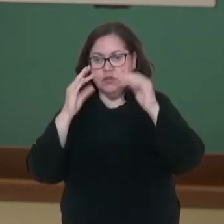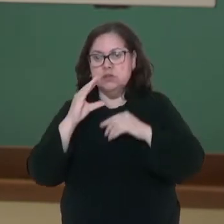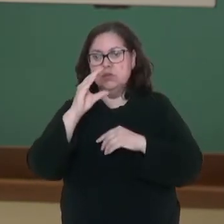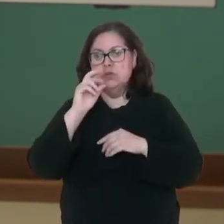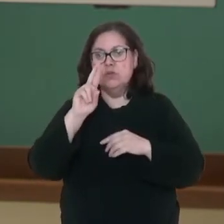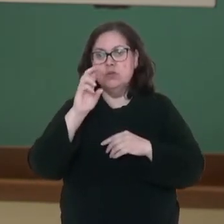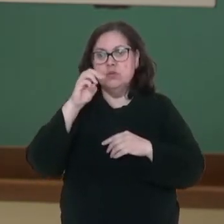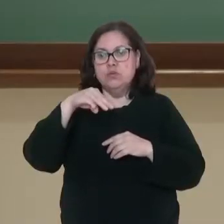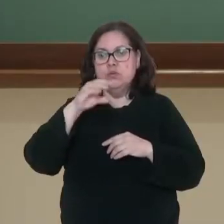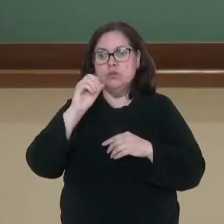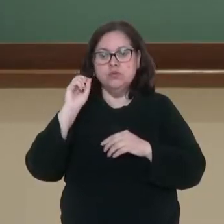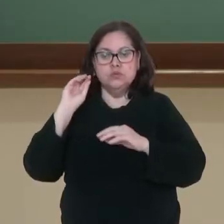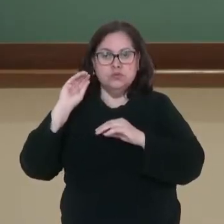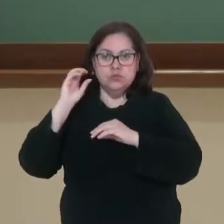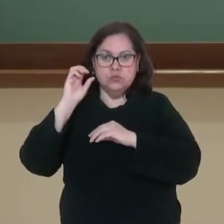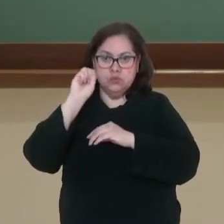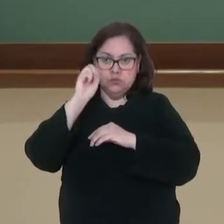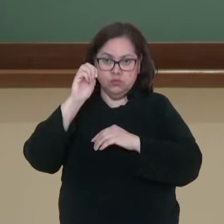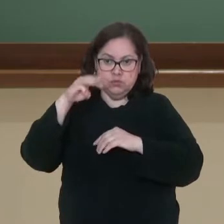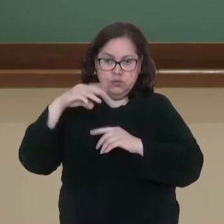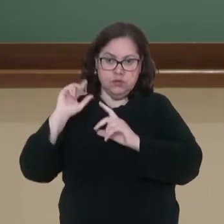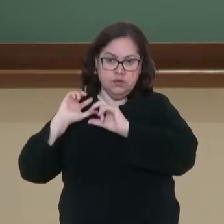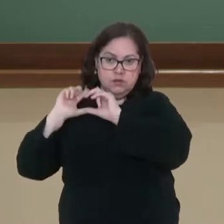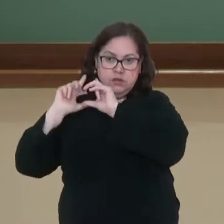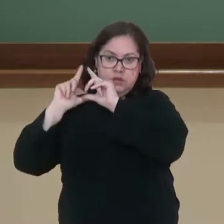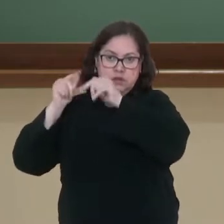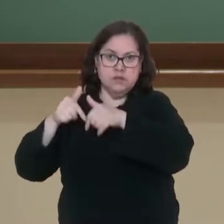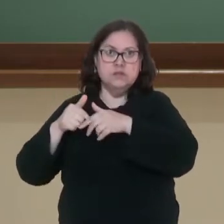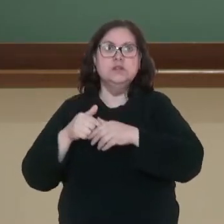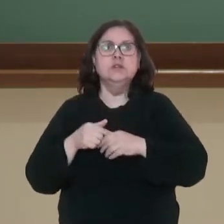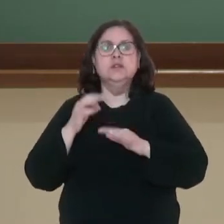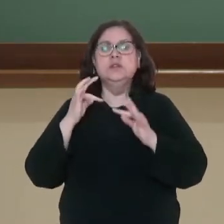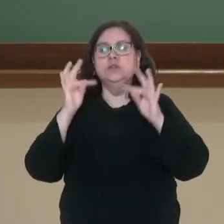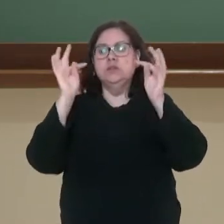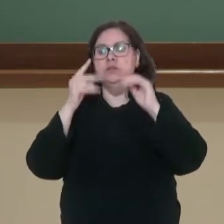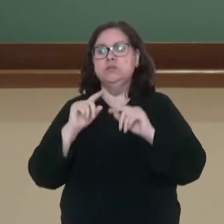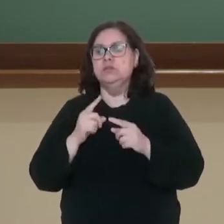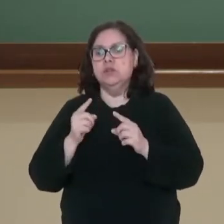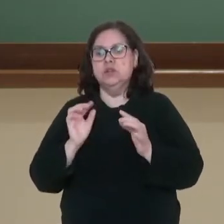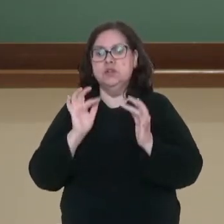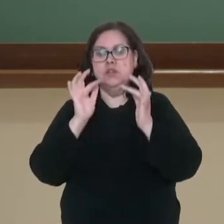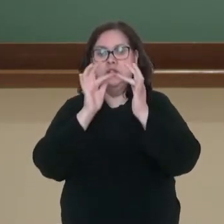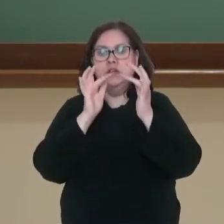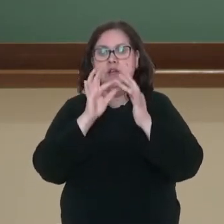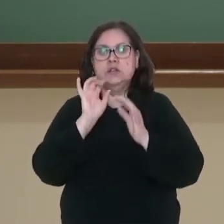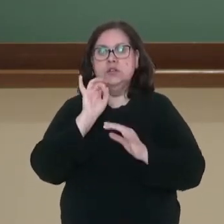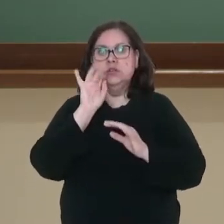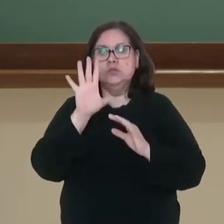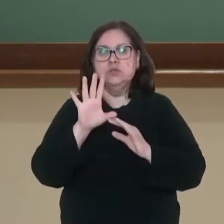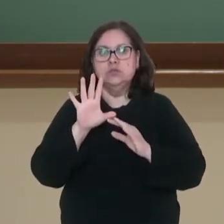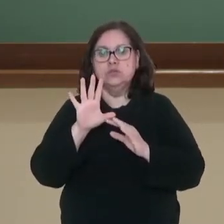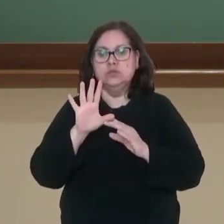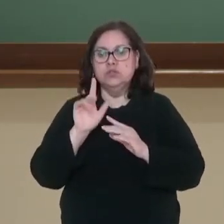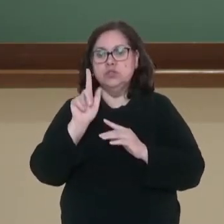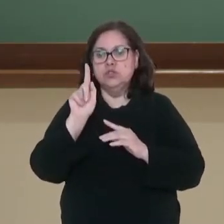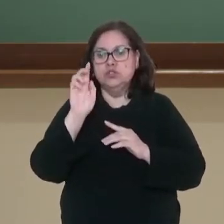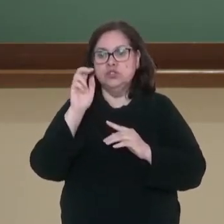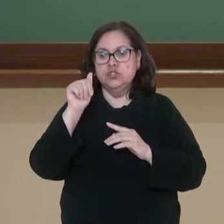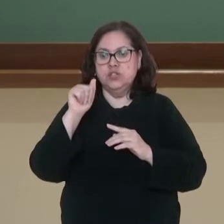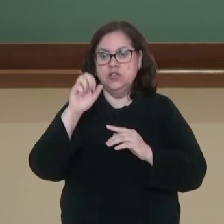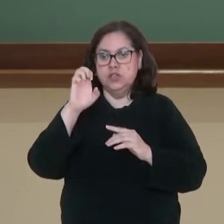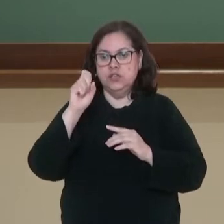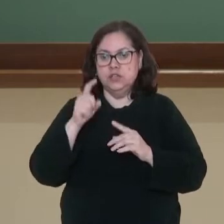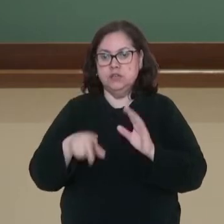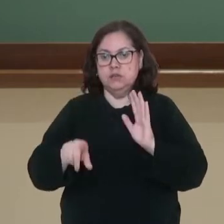cromossômica da herança. O que é essa teoria cromossômica? Não mais ligados apenas à questão de genes de primeira e